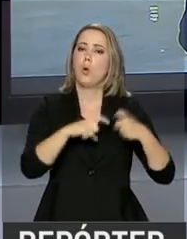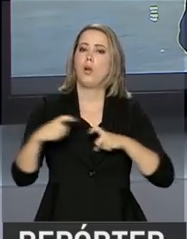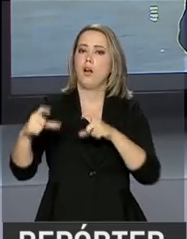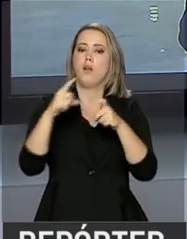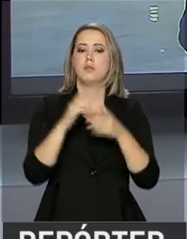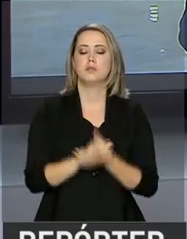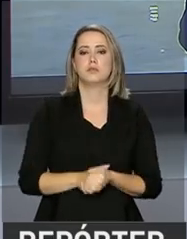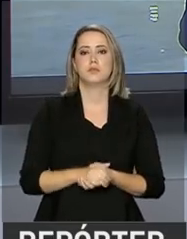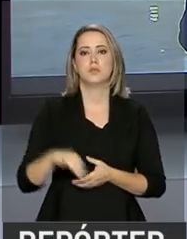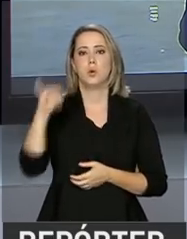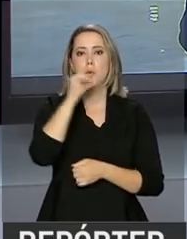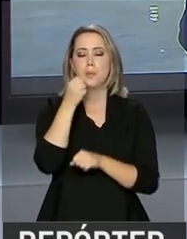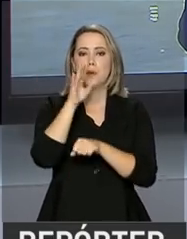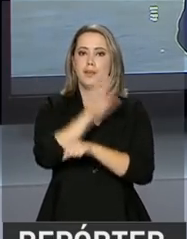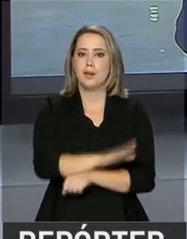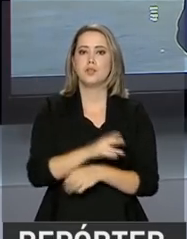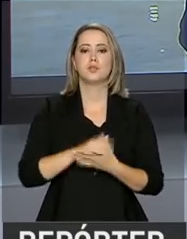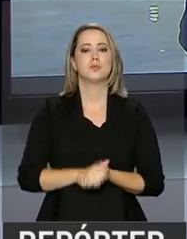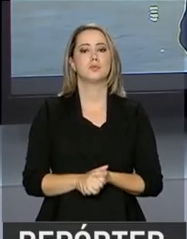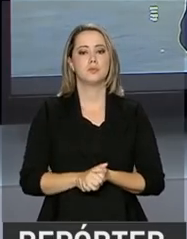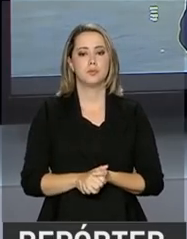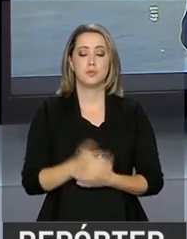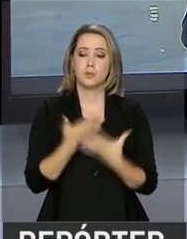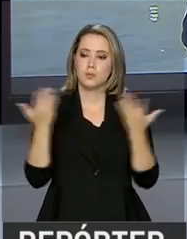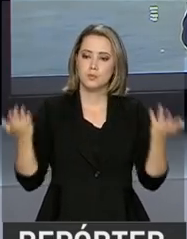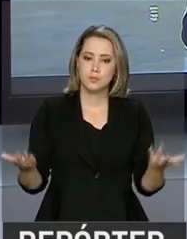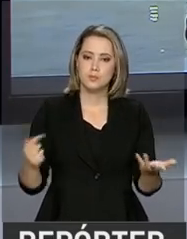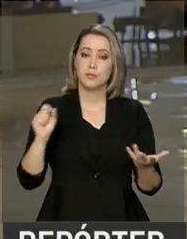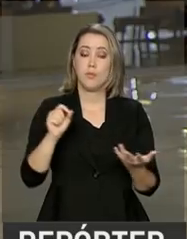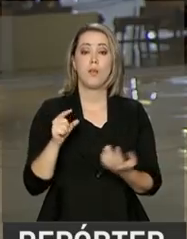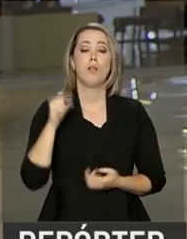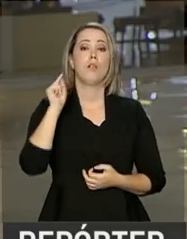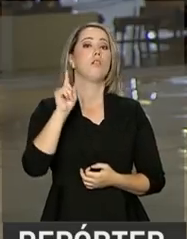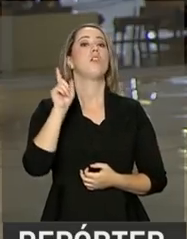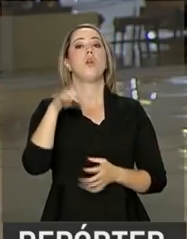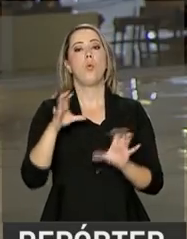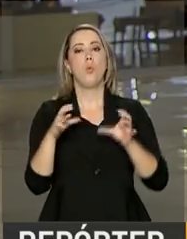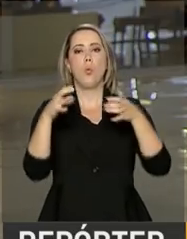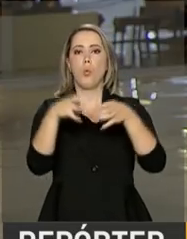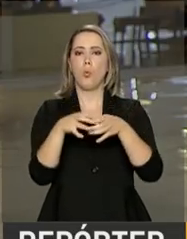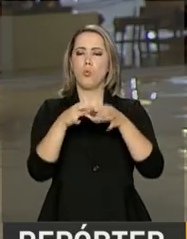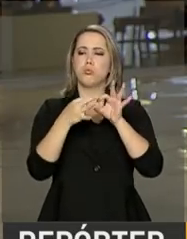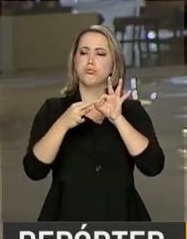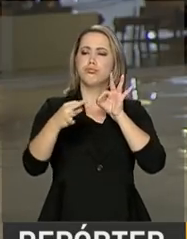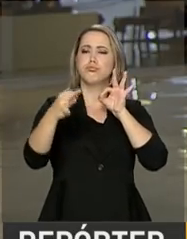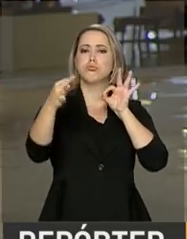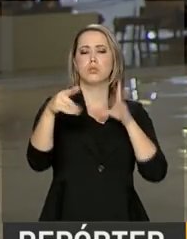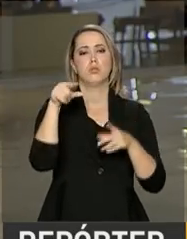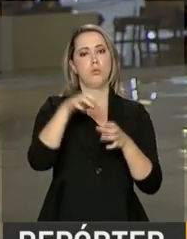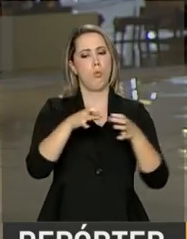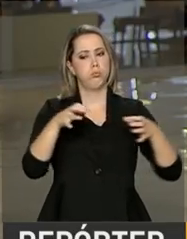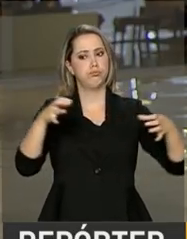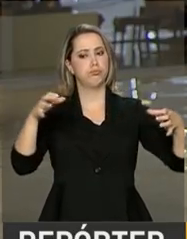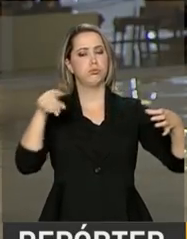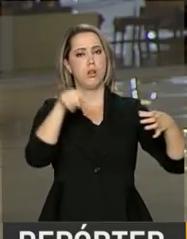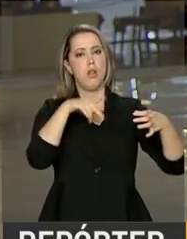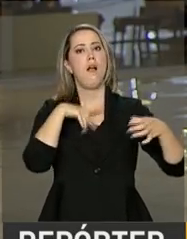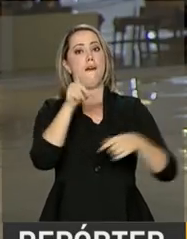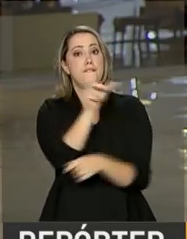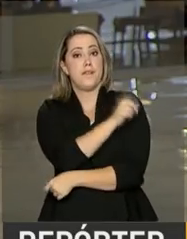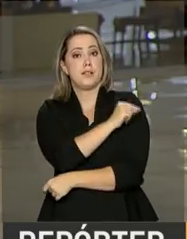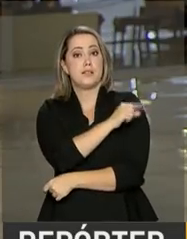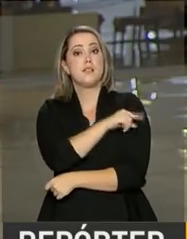boa tarde pra você está tirando batalha a todos olhando é um grupo bastante extenso a vacina contra a equipe está